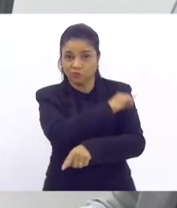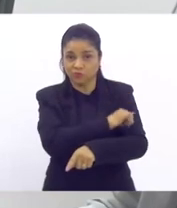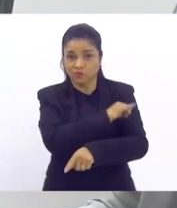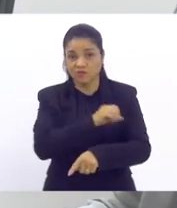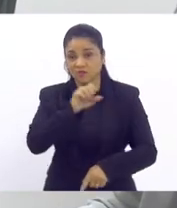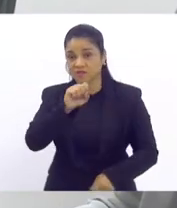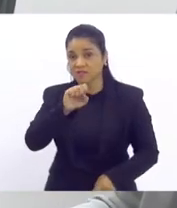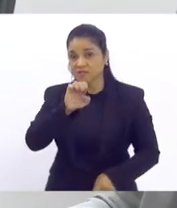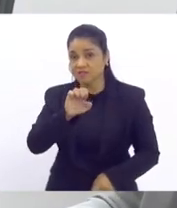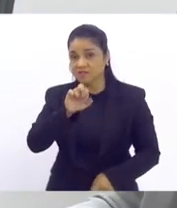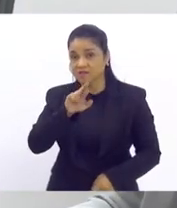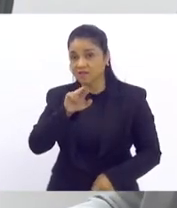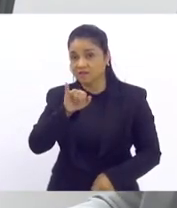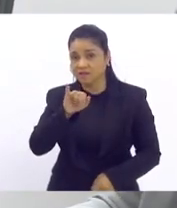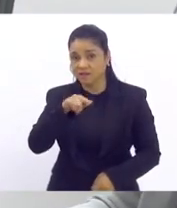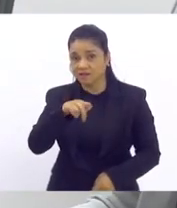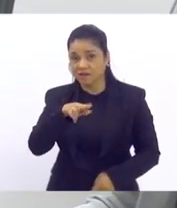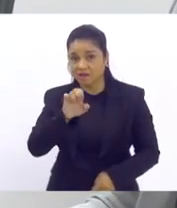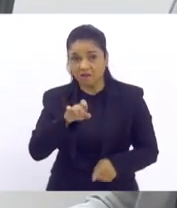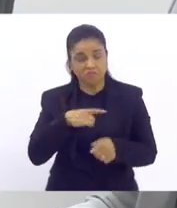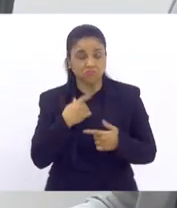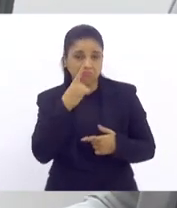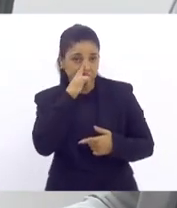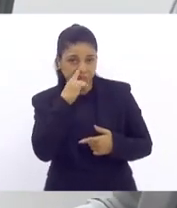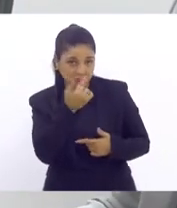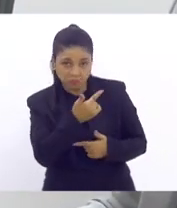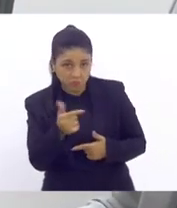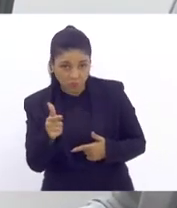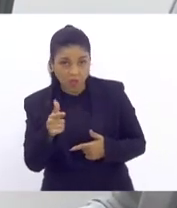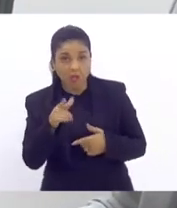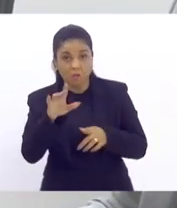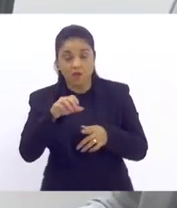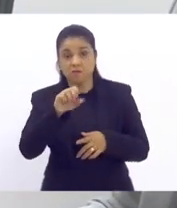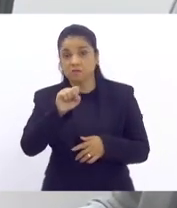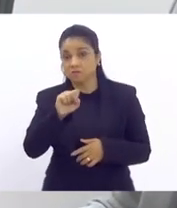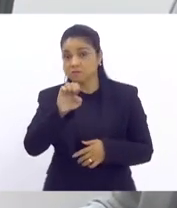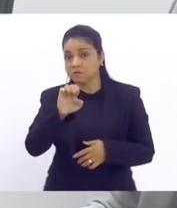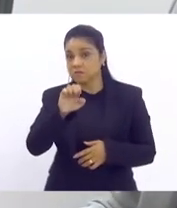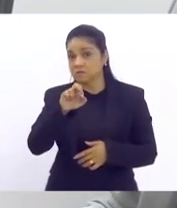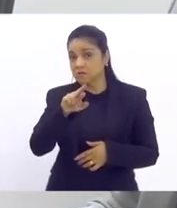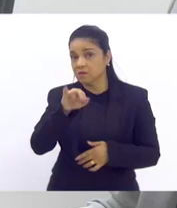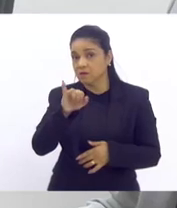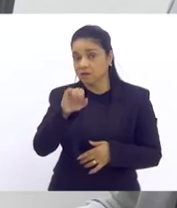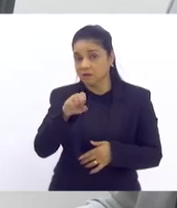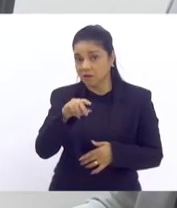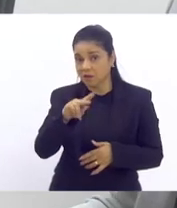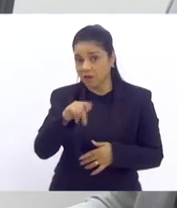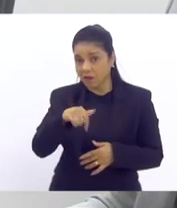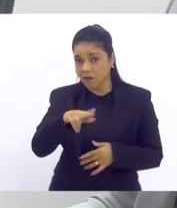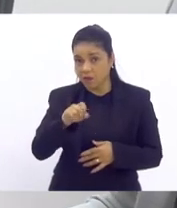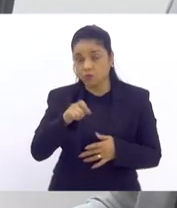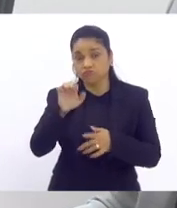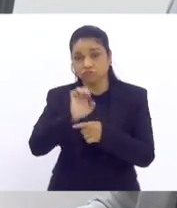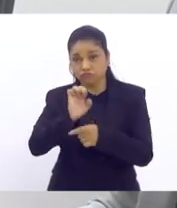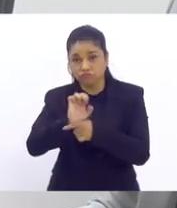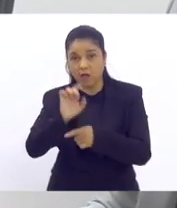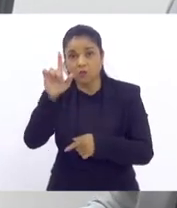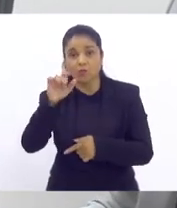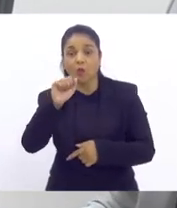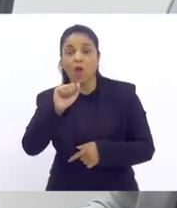mas não me parece haver perigo algum vai ser seringueiro em Chapolin no Acre me parece algo muito perigoso